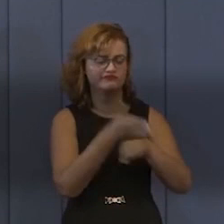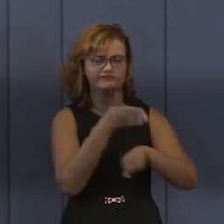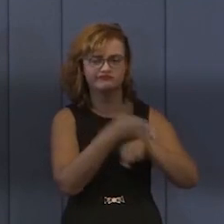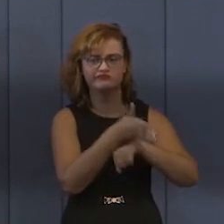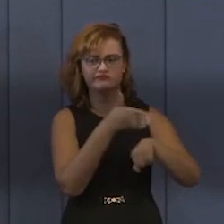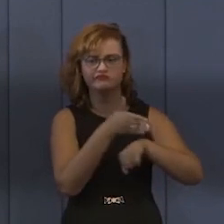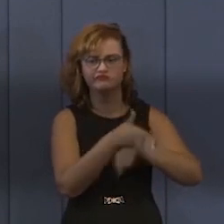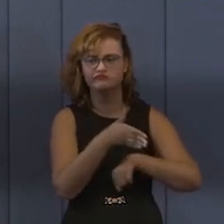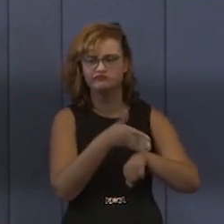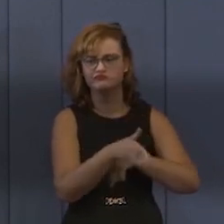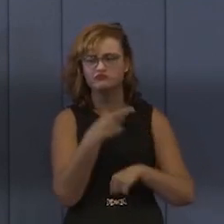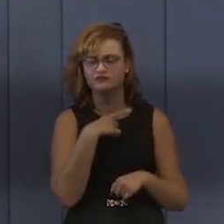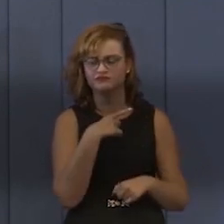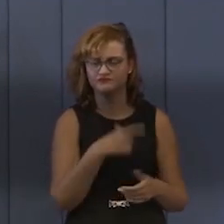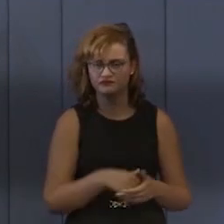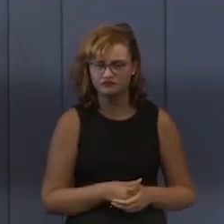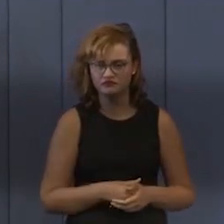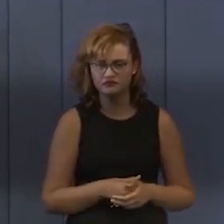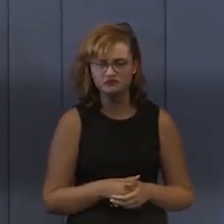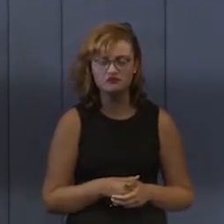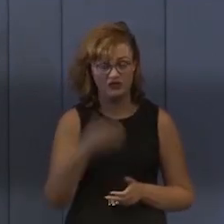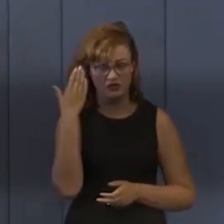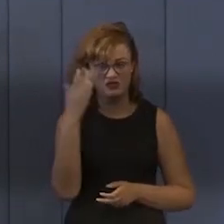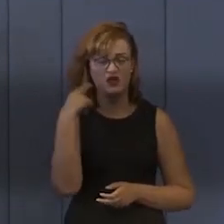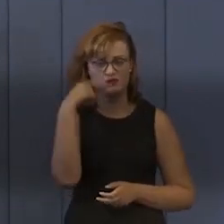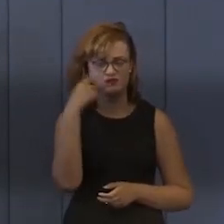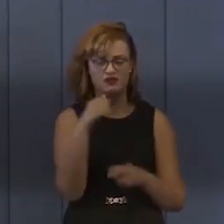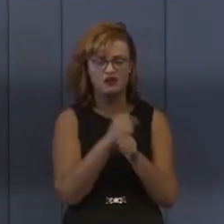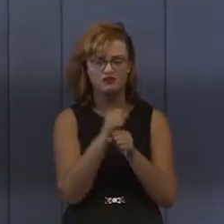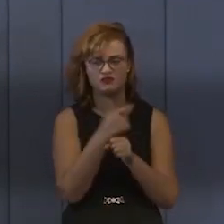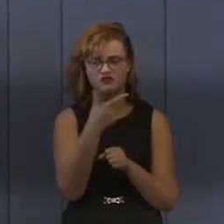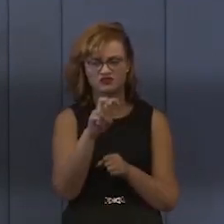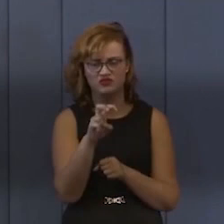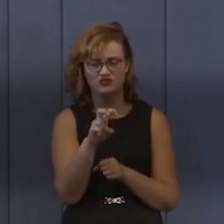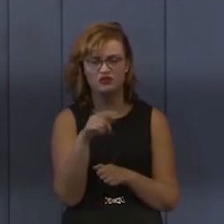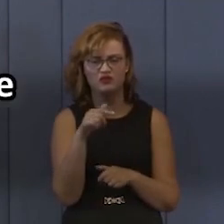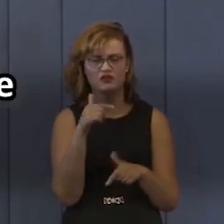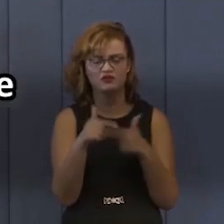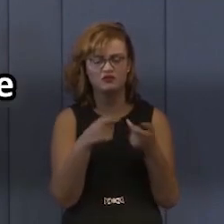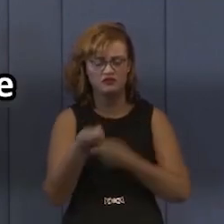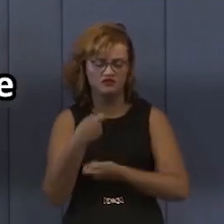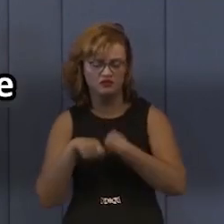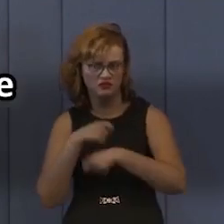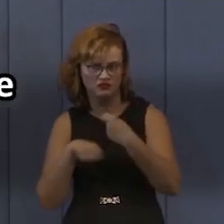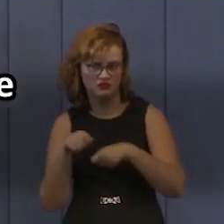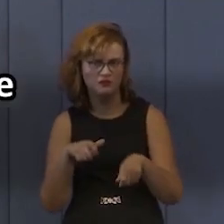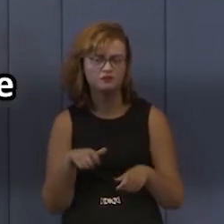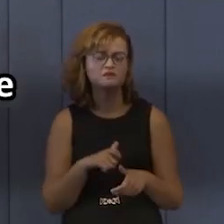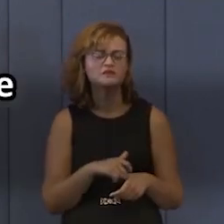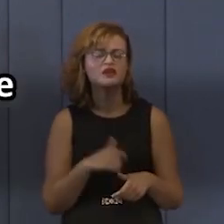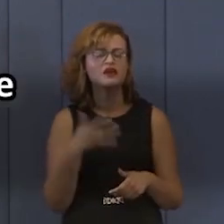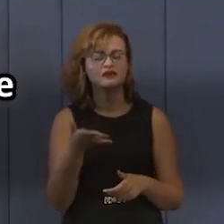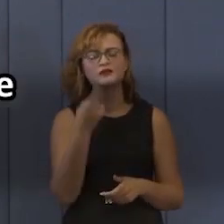de toda espécie imaginária e possível. Eu fui advogado durante 25 anos